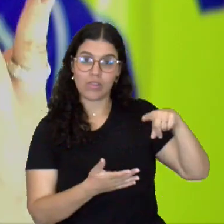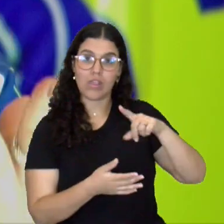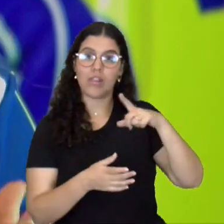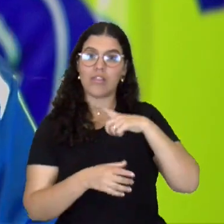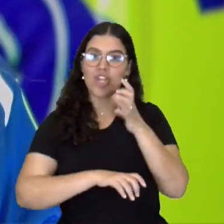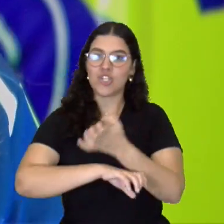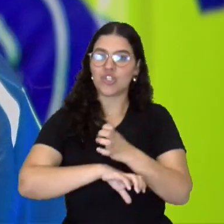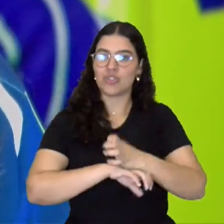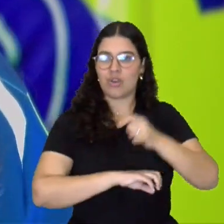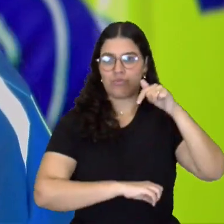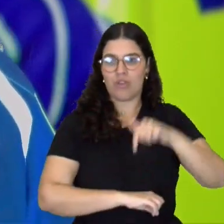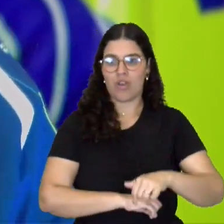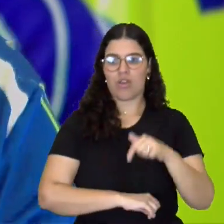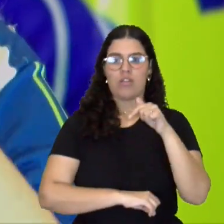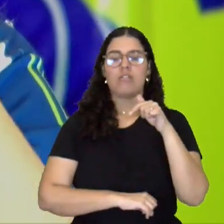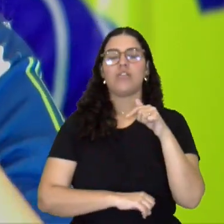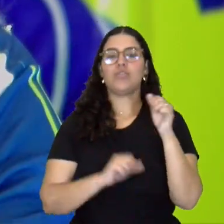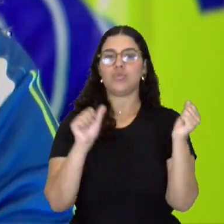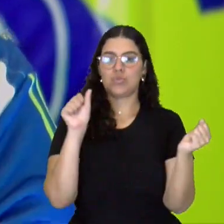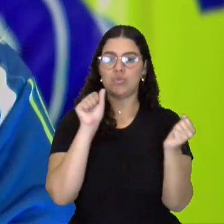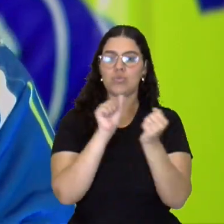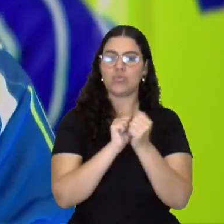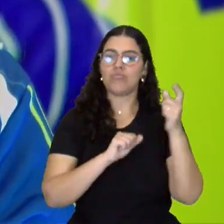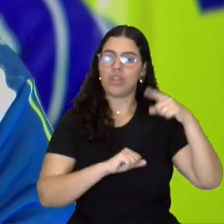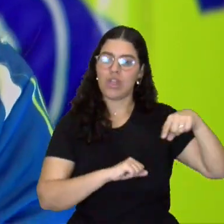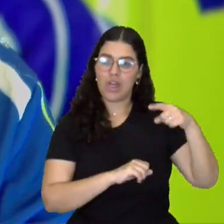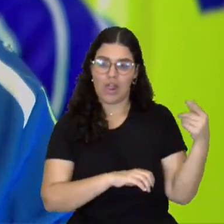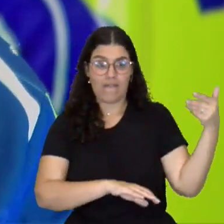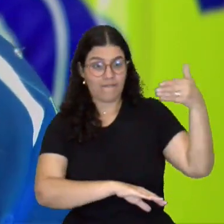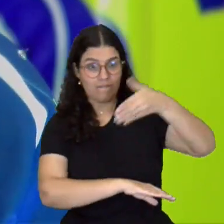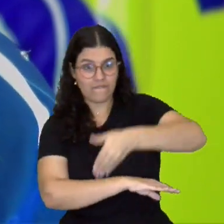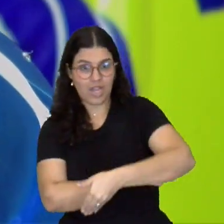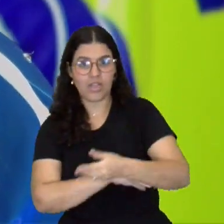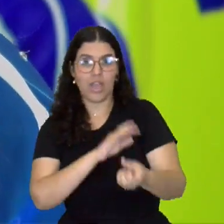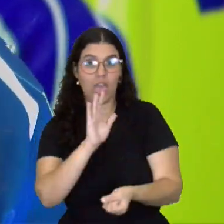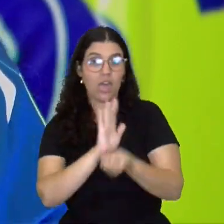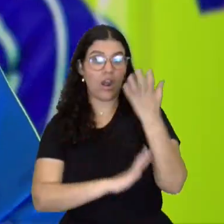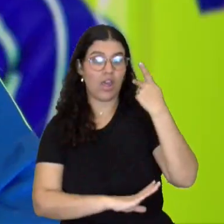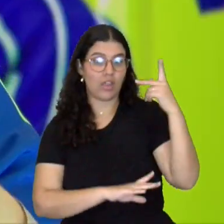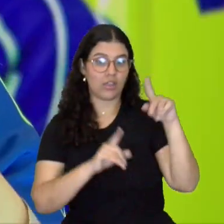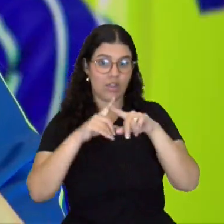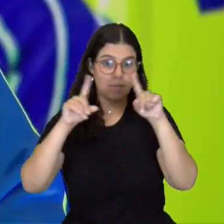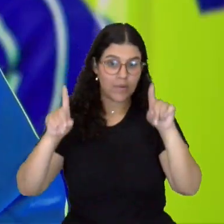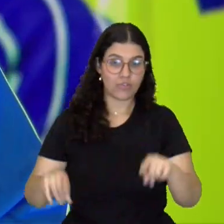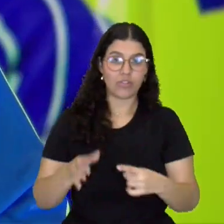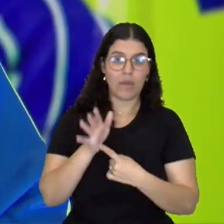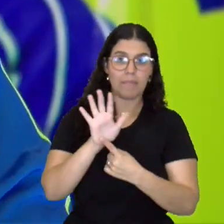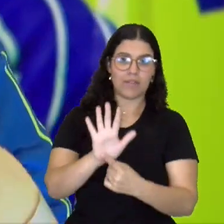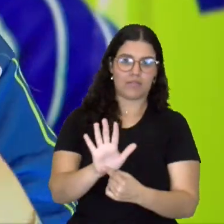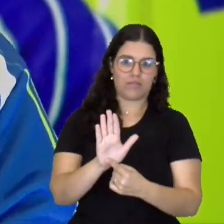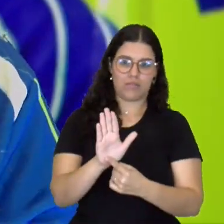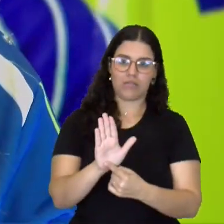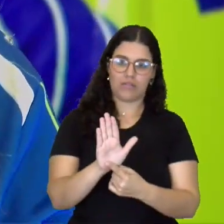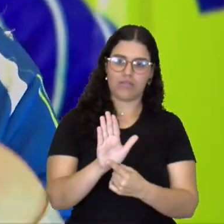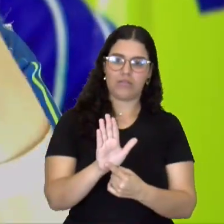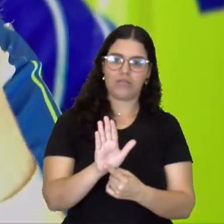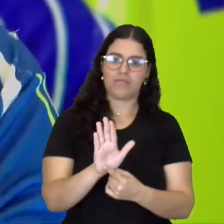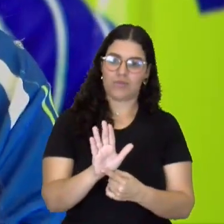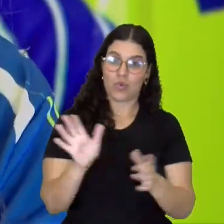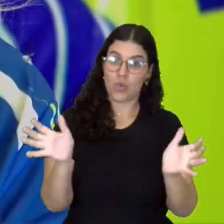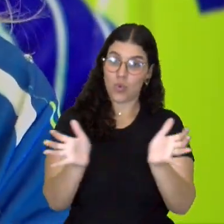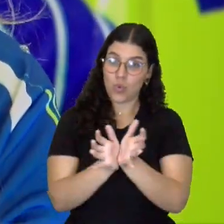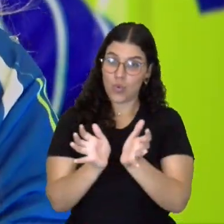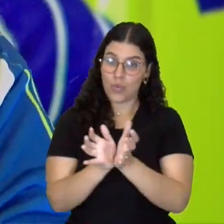eles criam seus projetos em grupo, eles apresentam esses projetos em grupo, e a gente tem